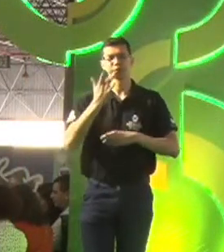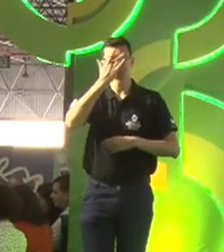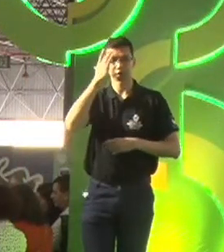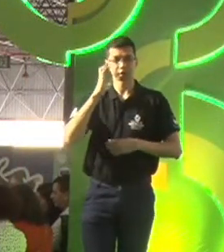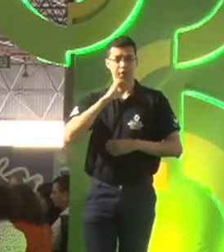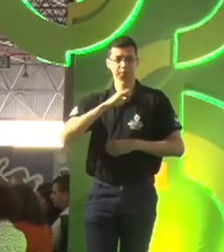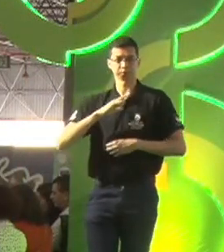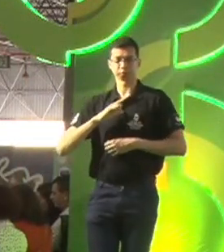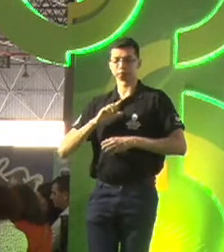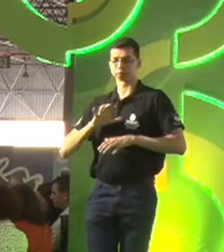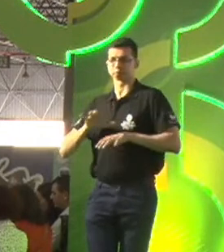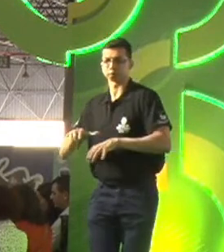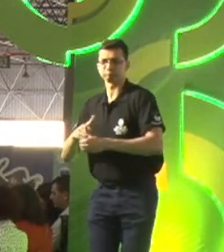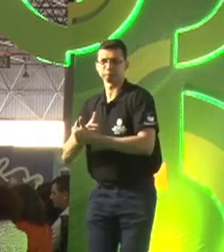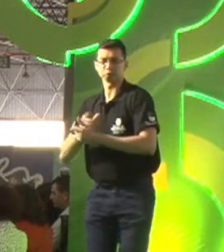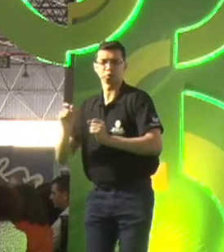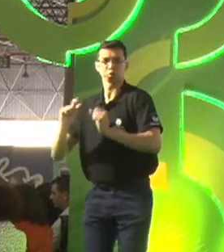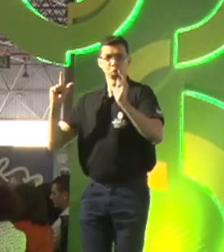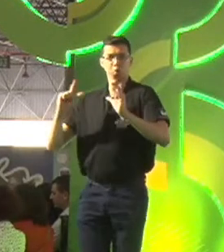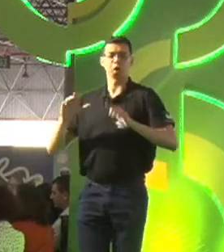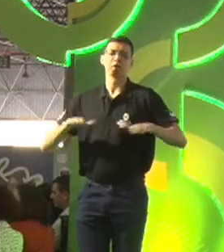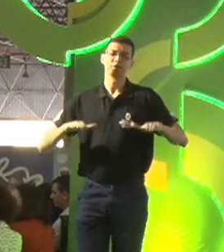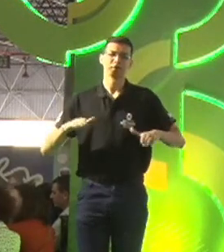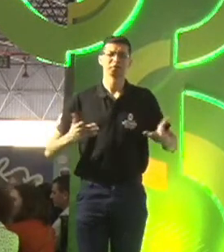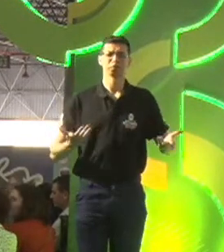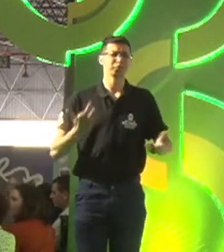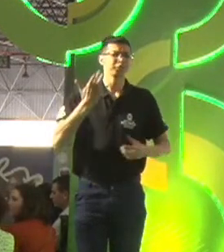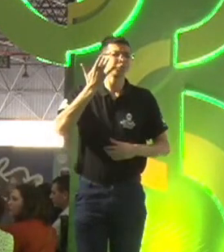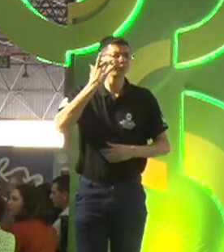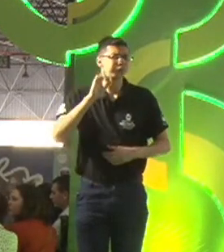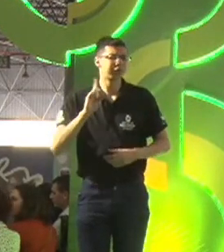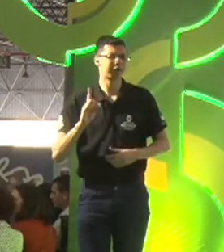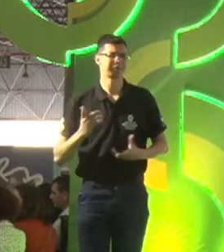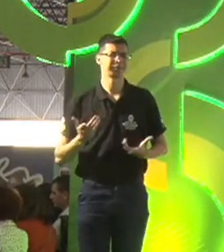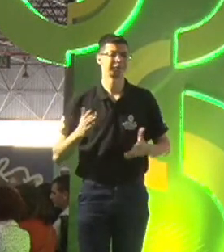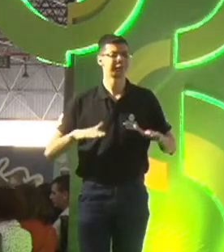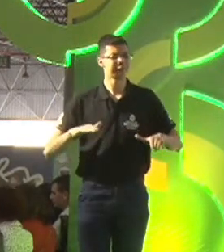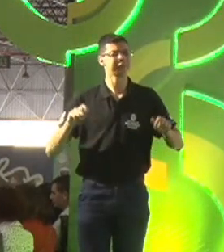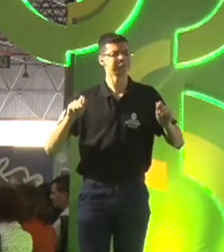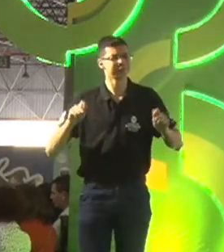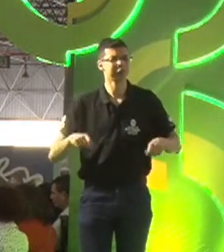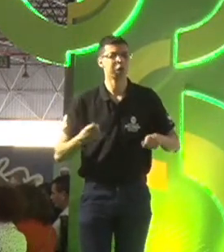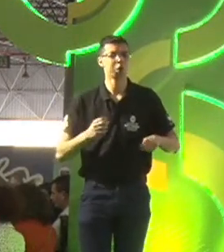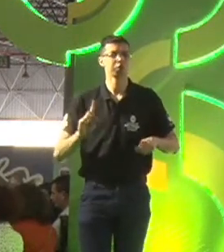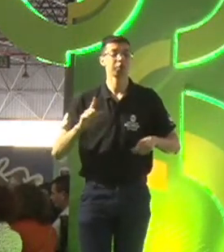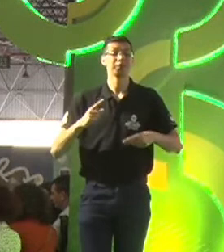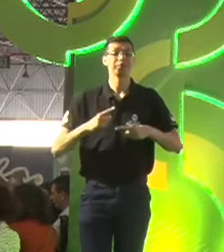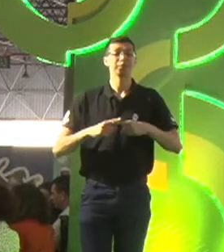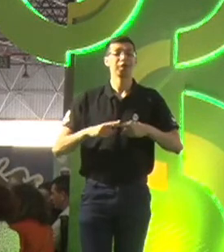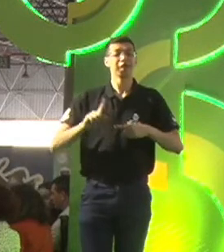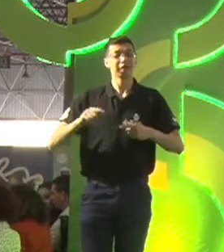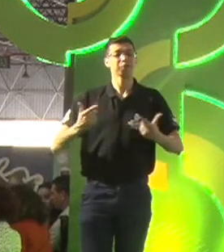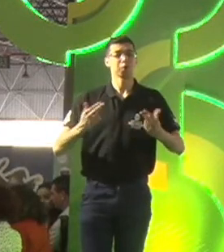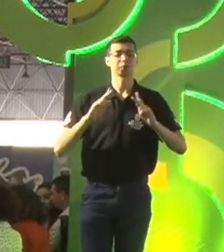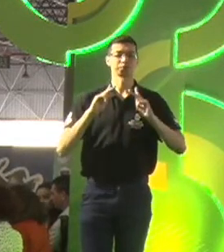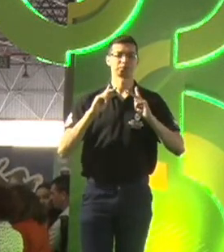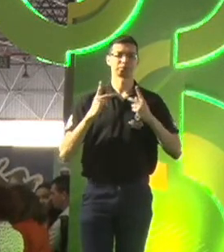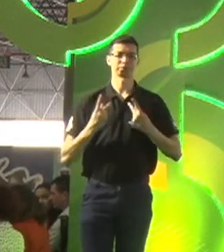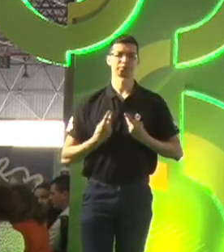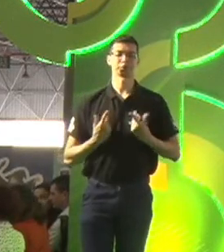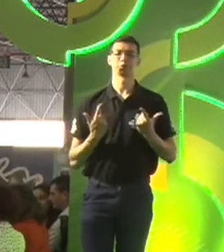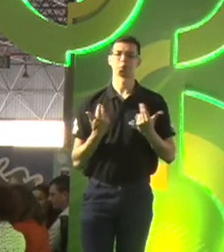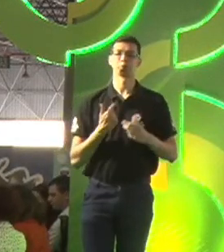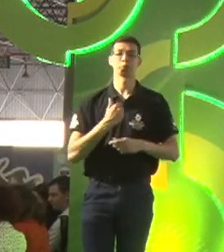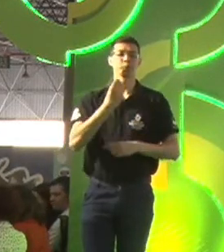ele pode se assustar Talvez sim talvez não não dá para saber ele é muito imprevisível que nem uma pessoa e a ideia é experimentar